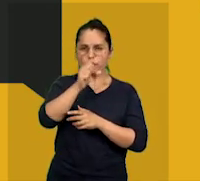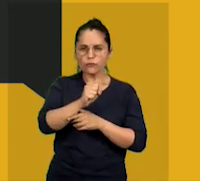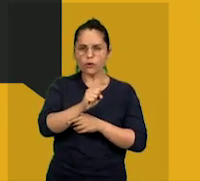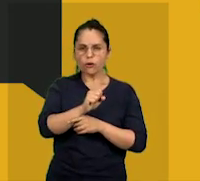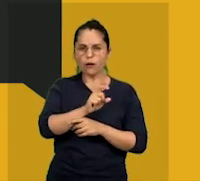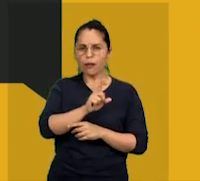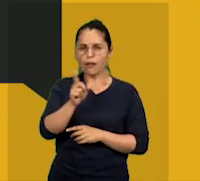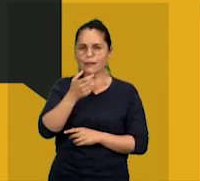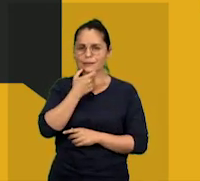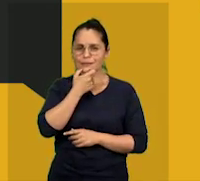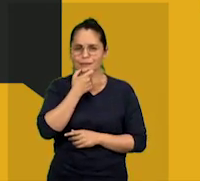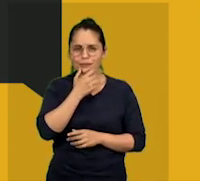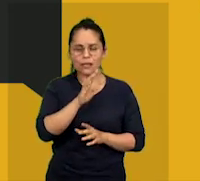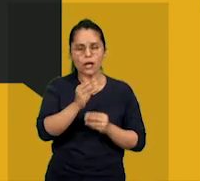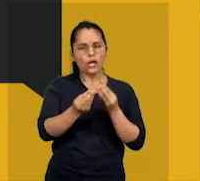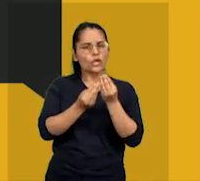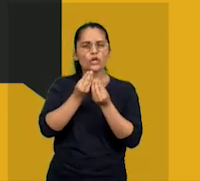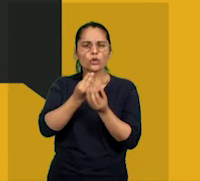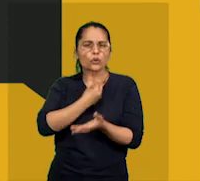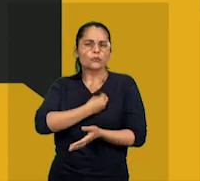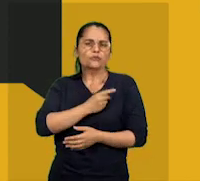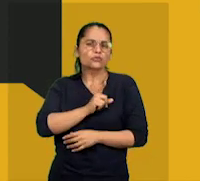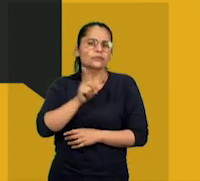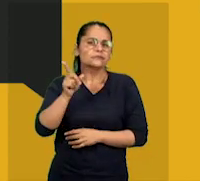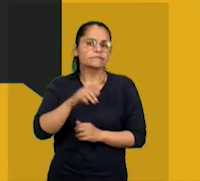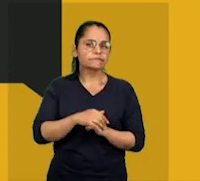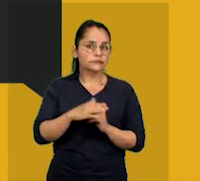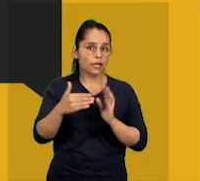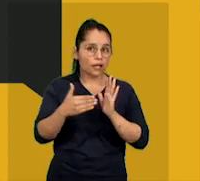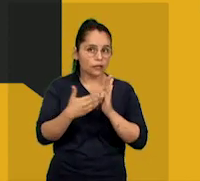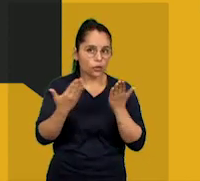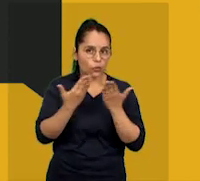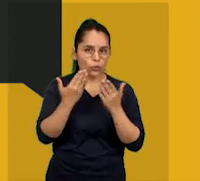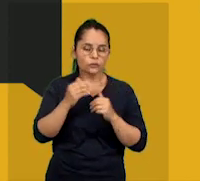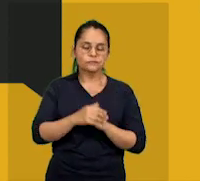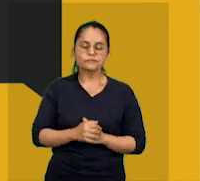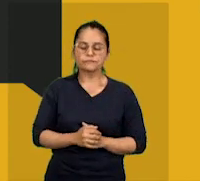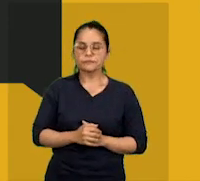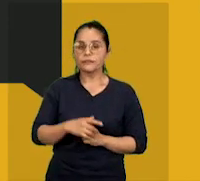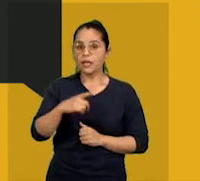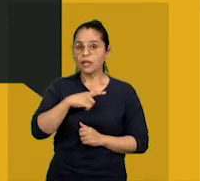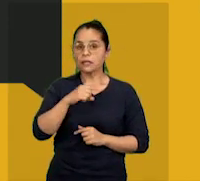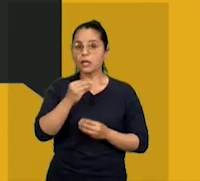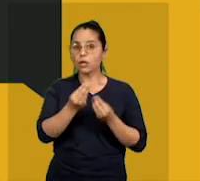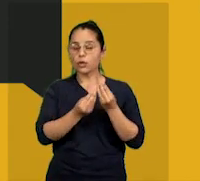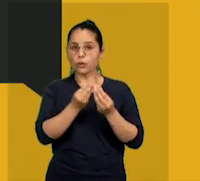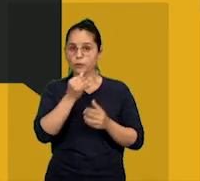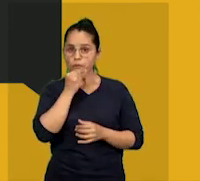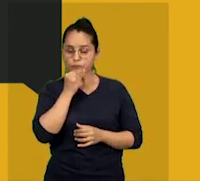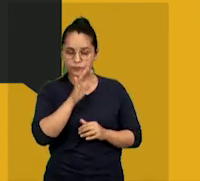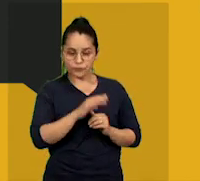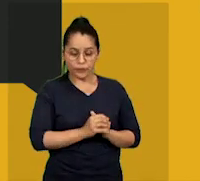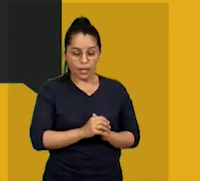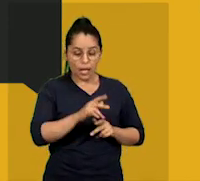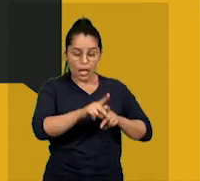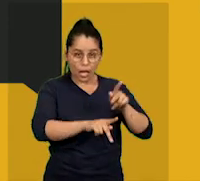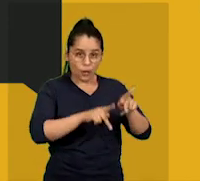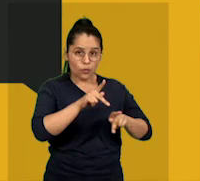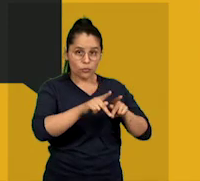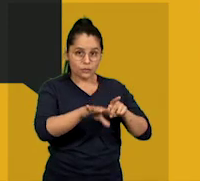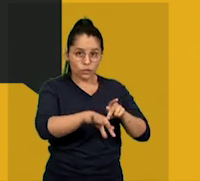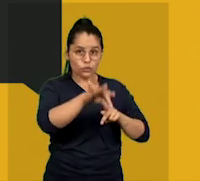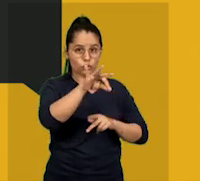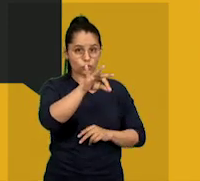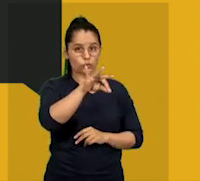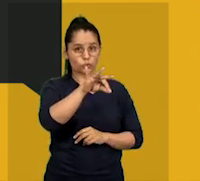Inglaterra. E como é que funciona o parlamento na Inglaterra até os dias de hoje? O parlamento funciona assim: a população ela